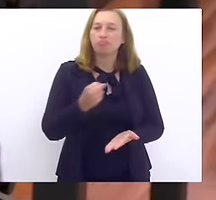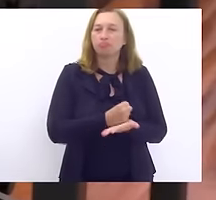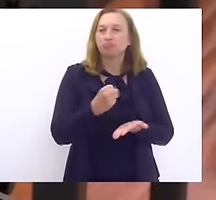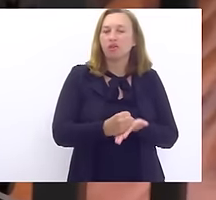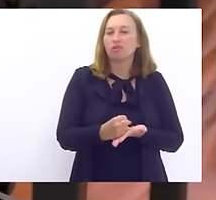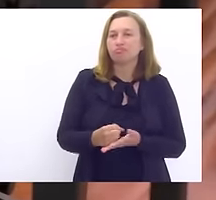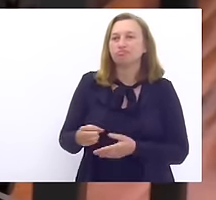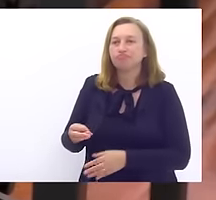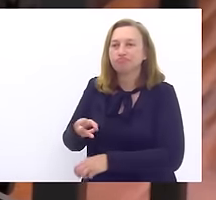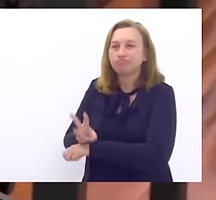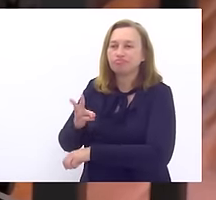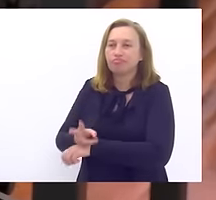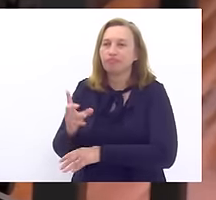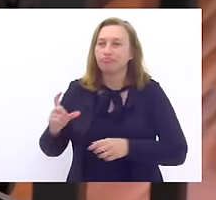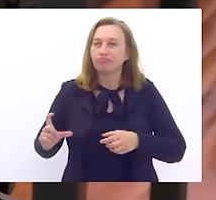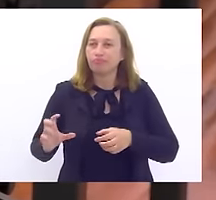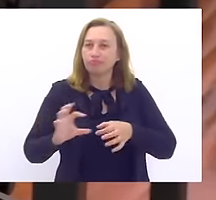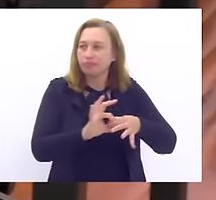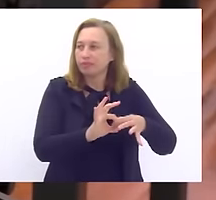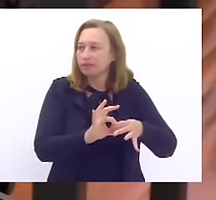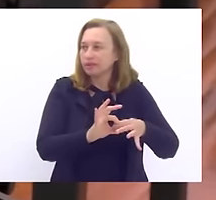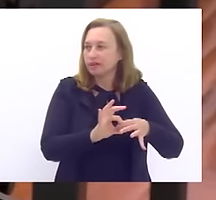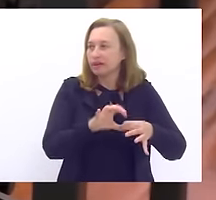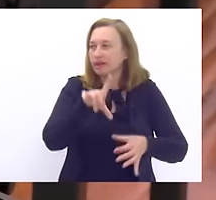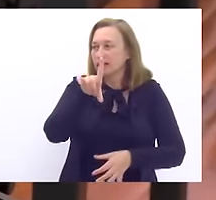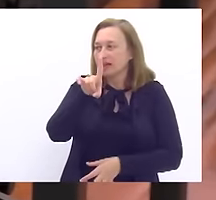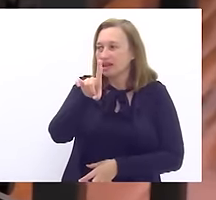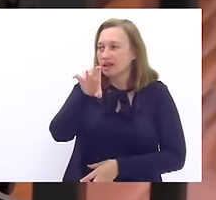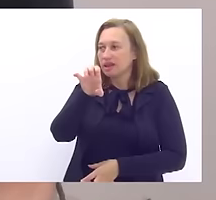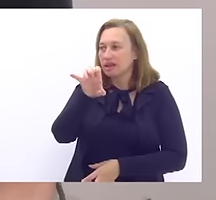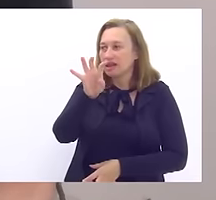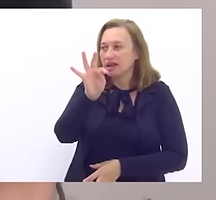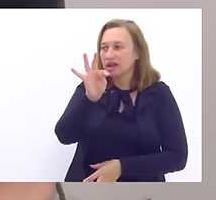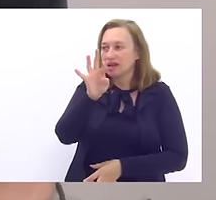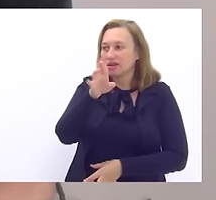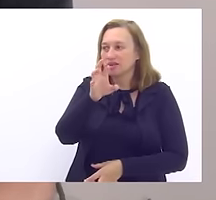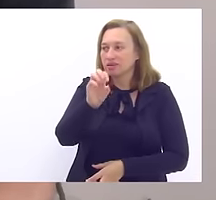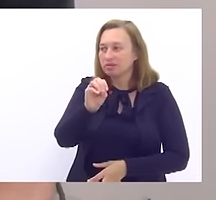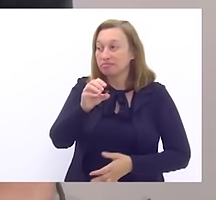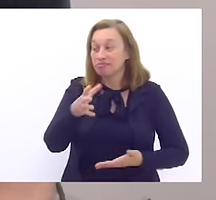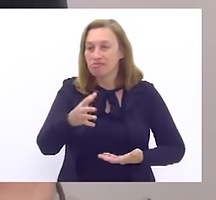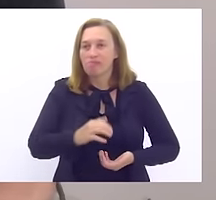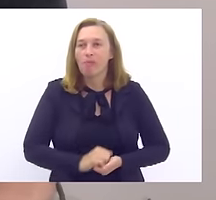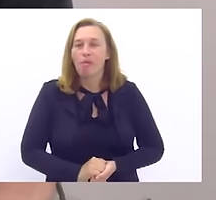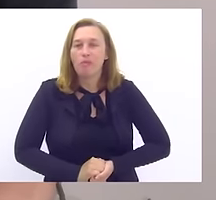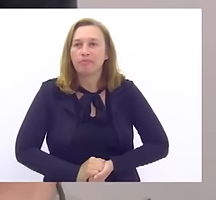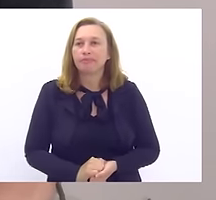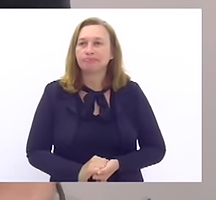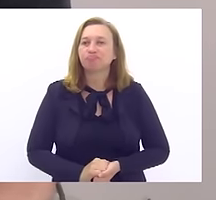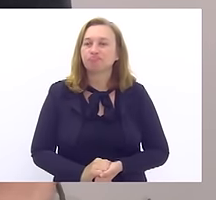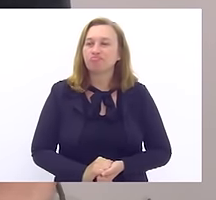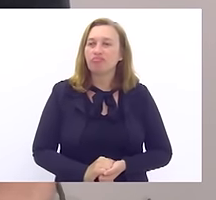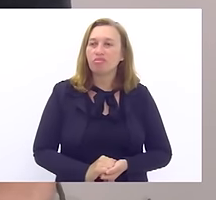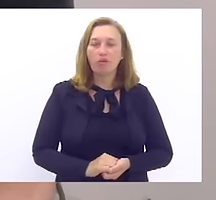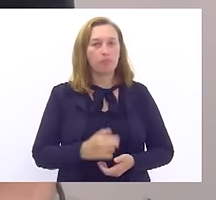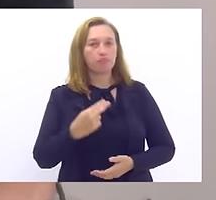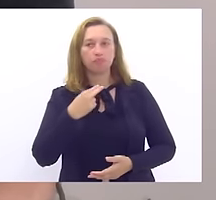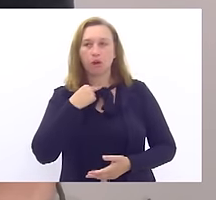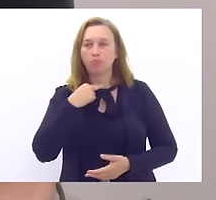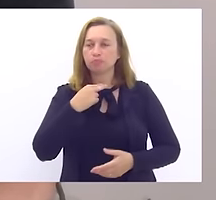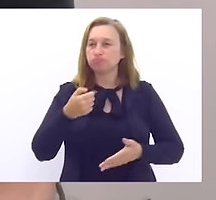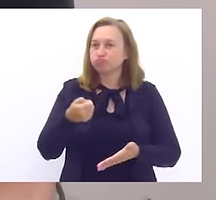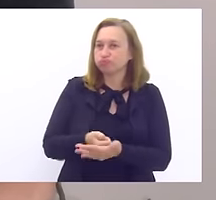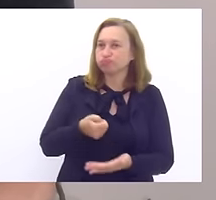terceirizado lacre no nome do Detran está então contrata errado porque ninguém pode delegar a senhora não pode delegar poder de polícia para